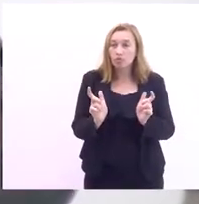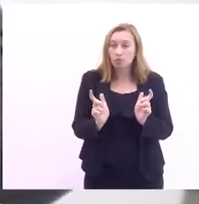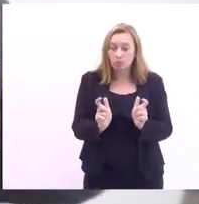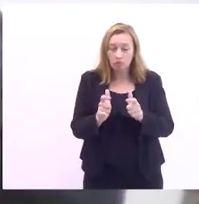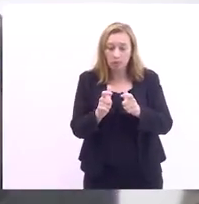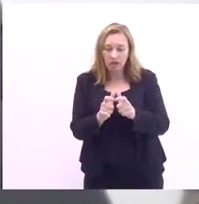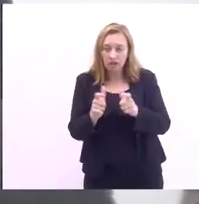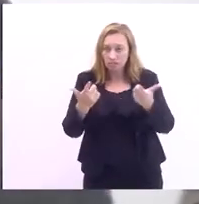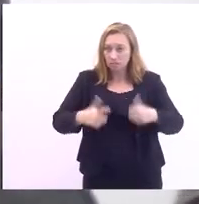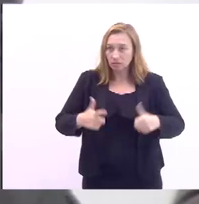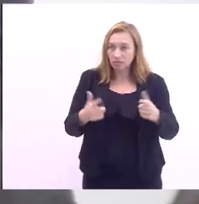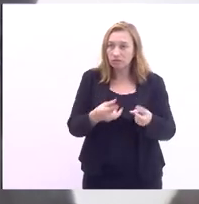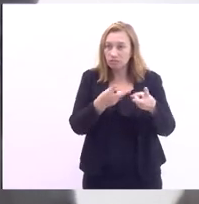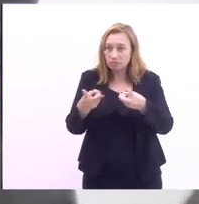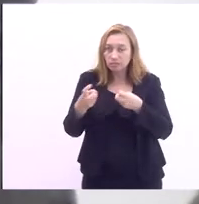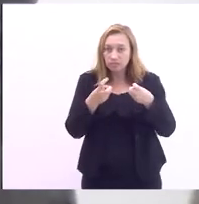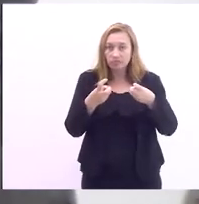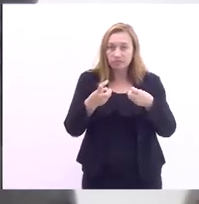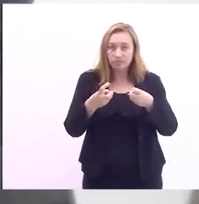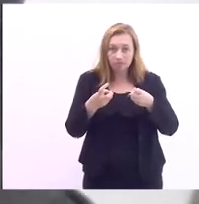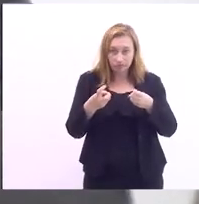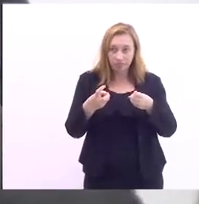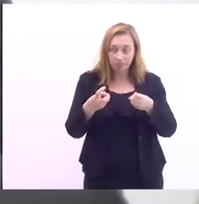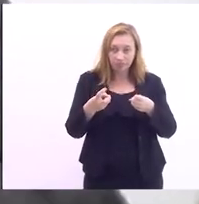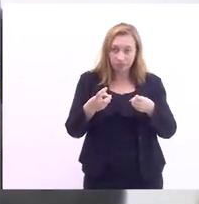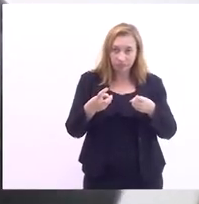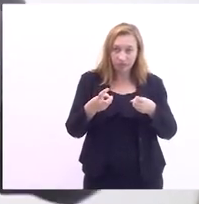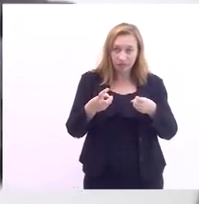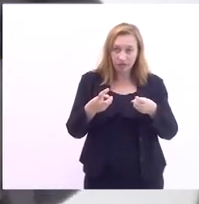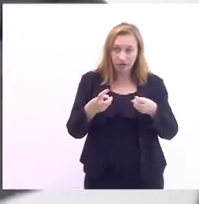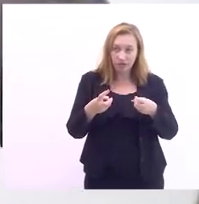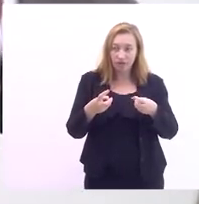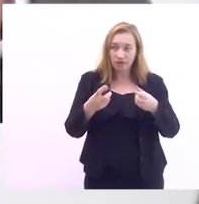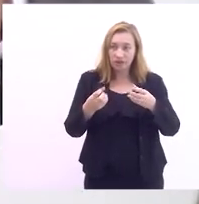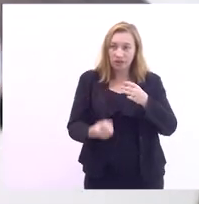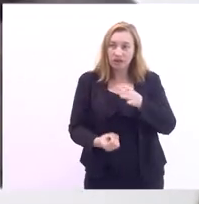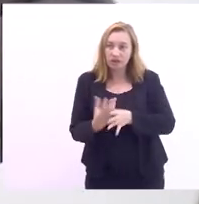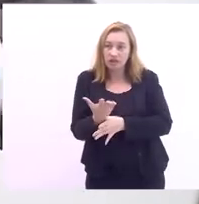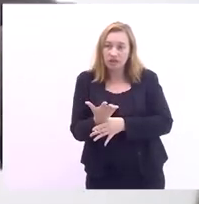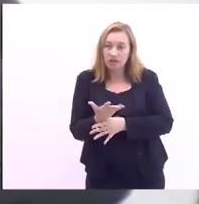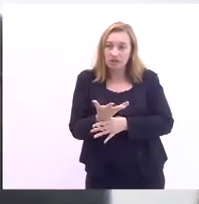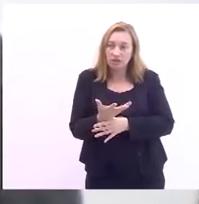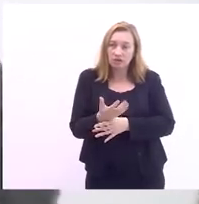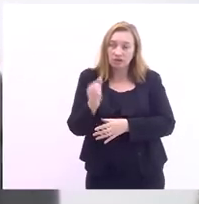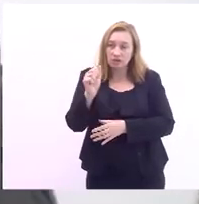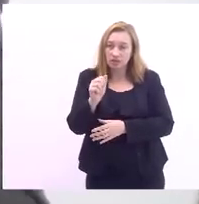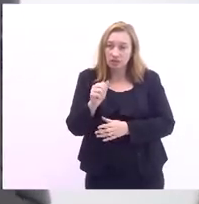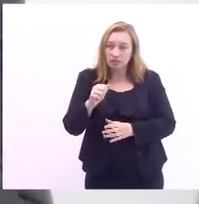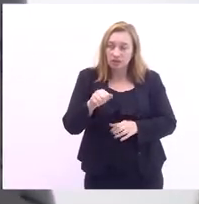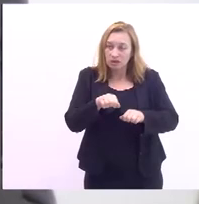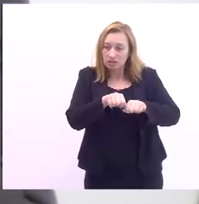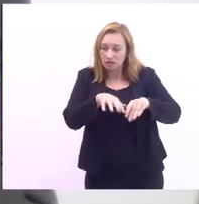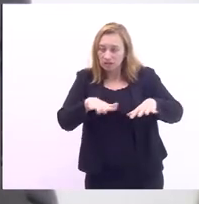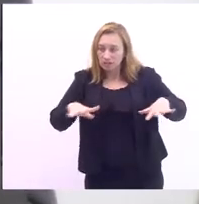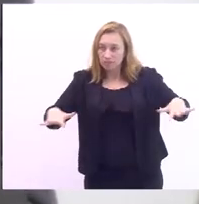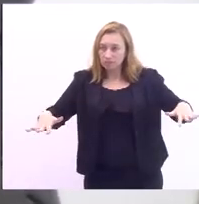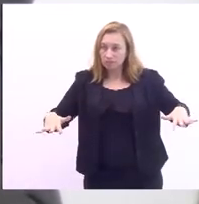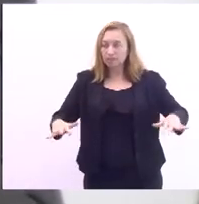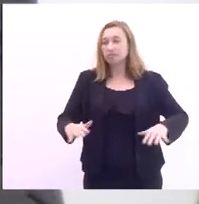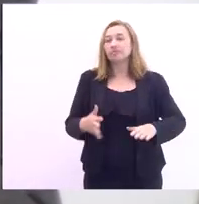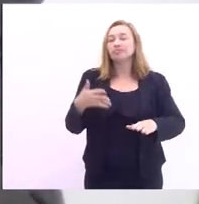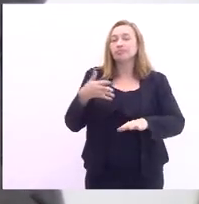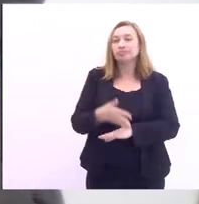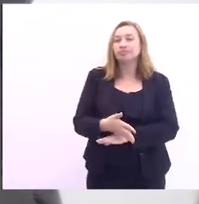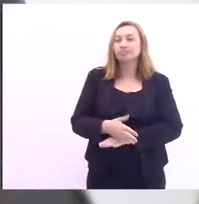para verificar a viabilidade, e a implantação foi sendo universalizada. Chegamos